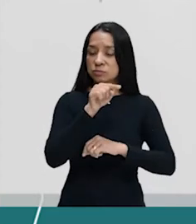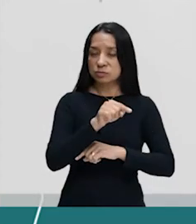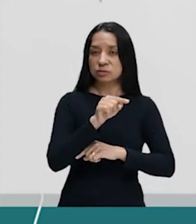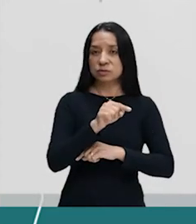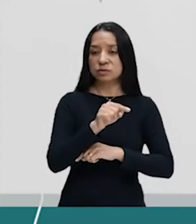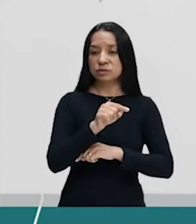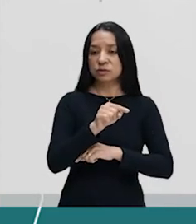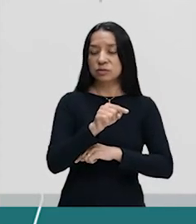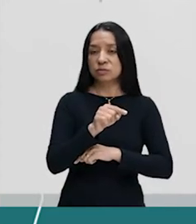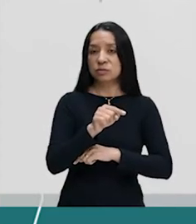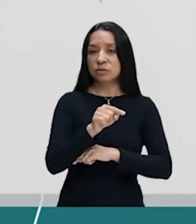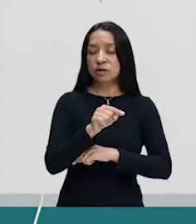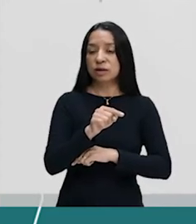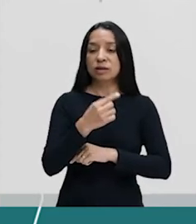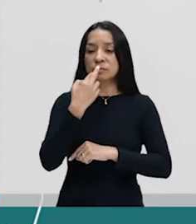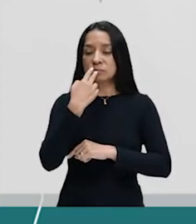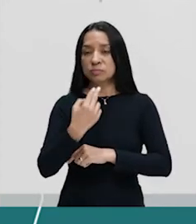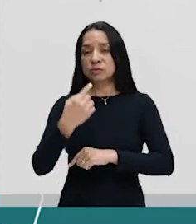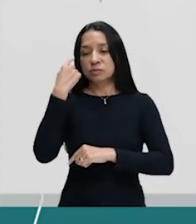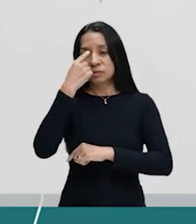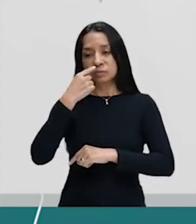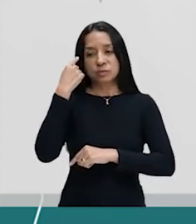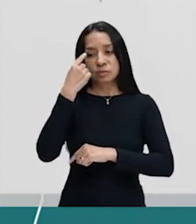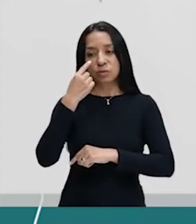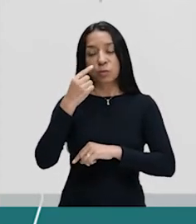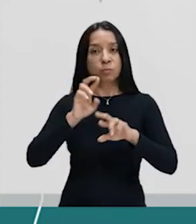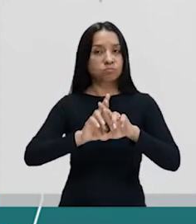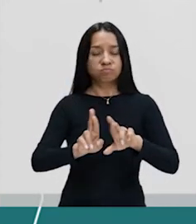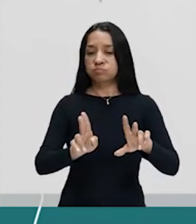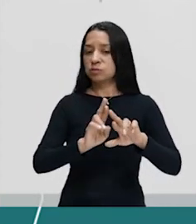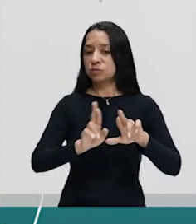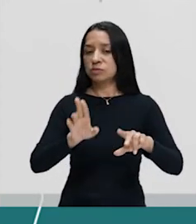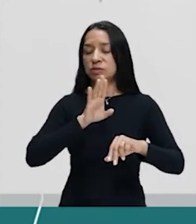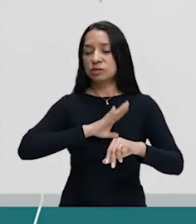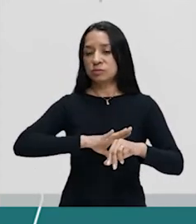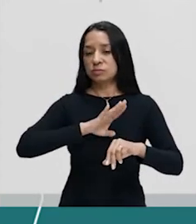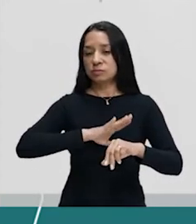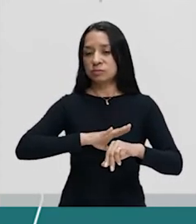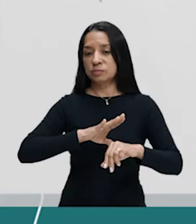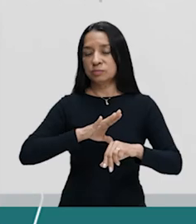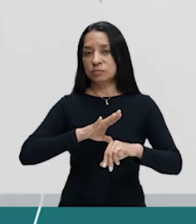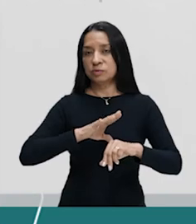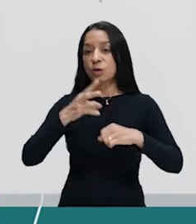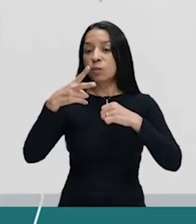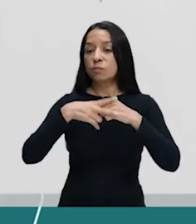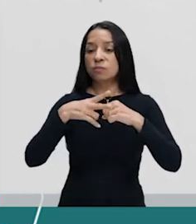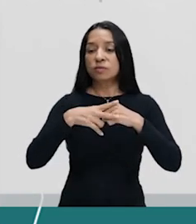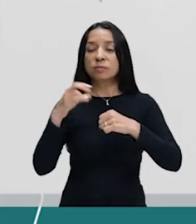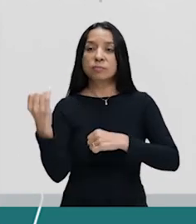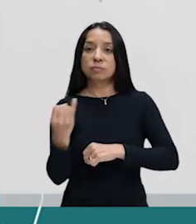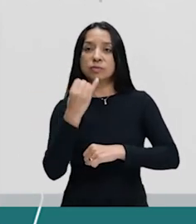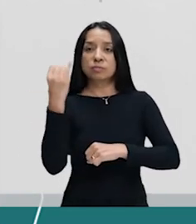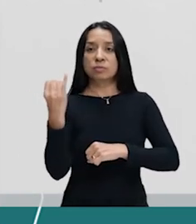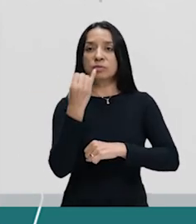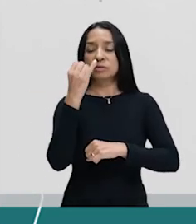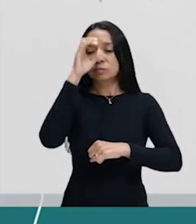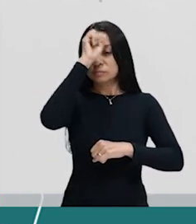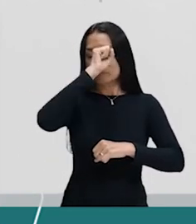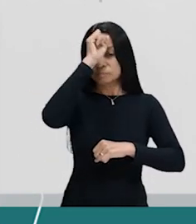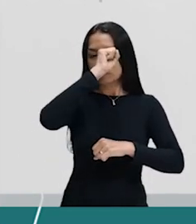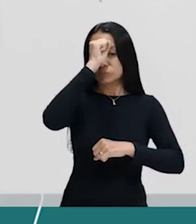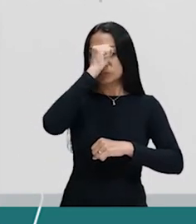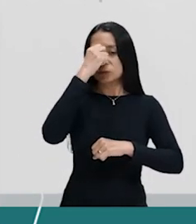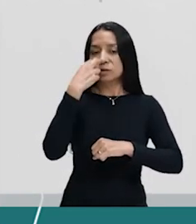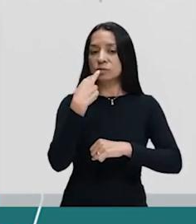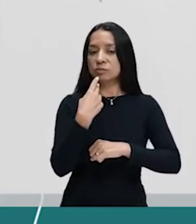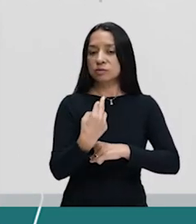português. É um dos verbos elementares para o aprendizado dessa língua. E aqui eu abro um parênteses. Observem essa fala bem